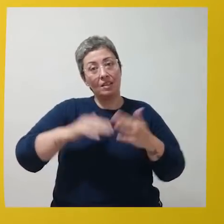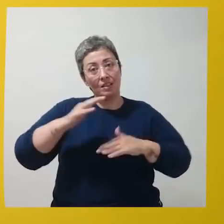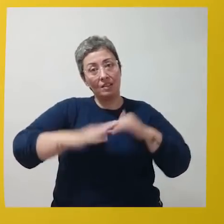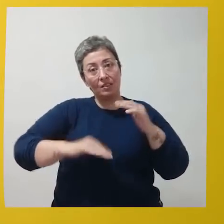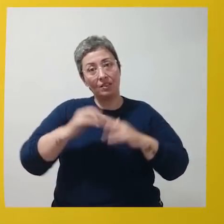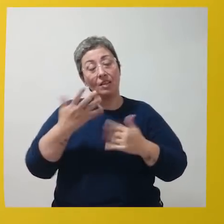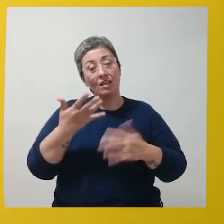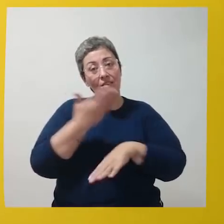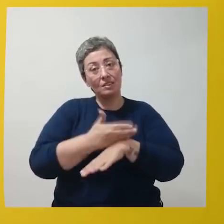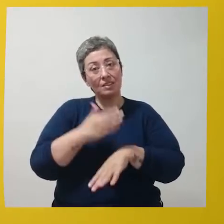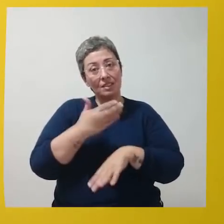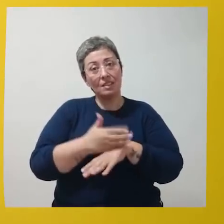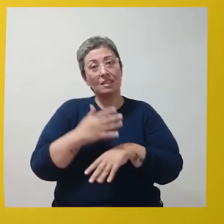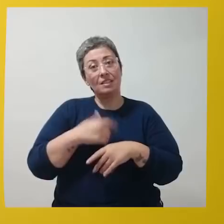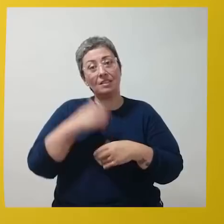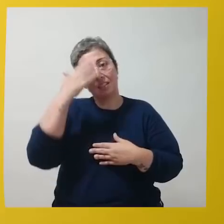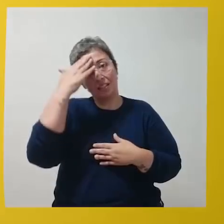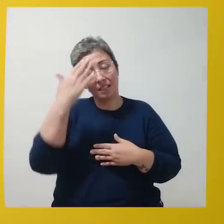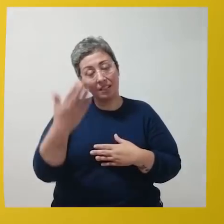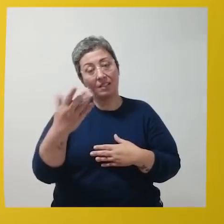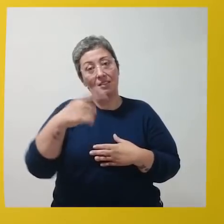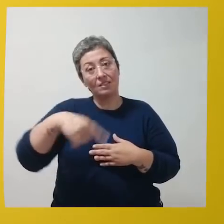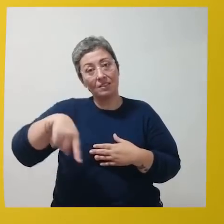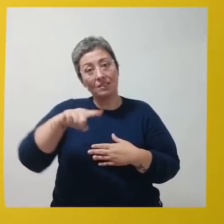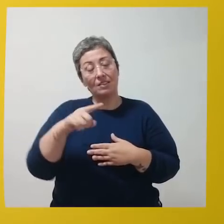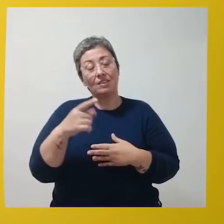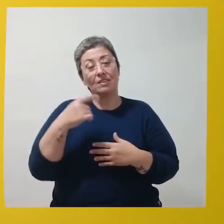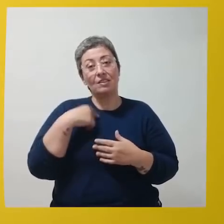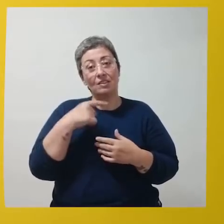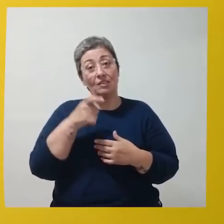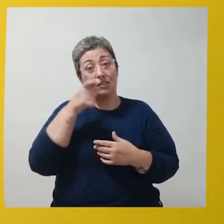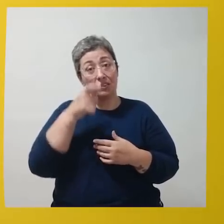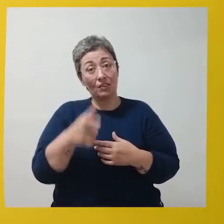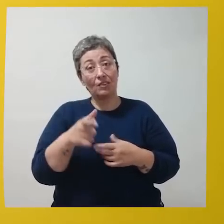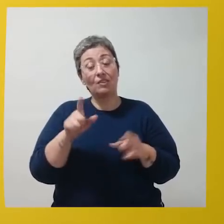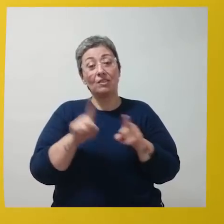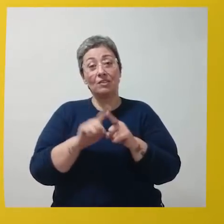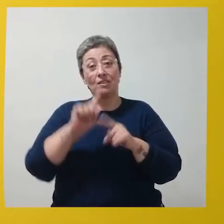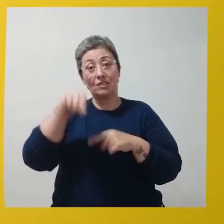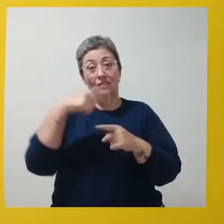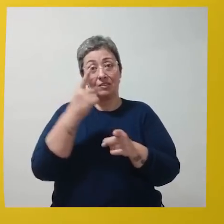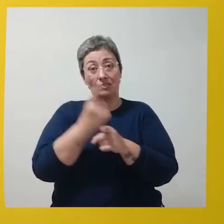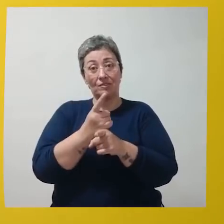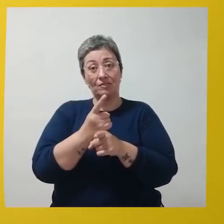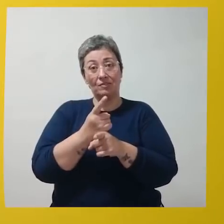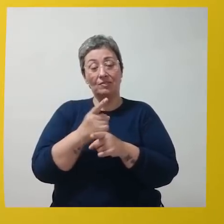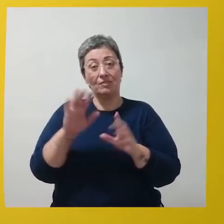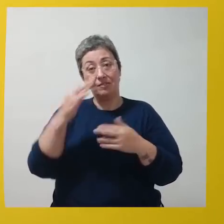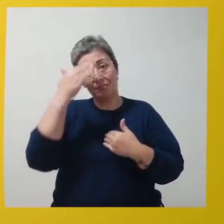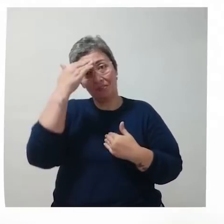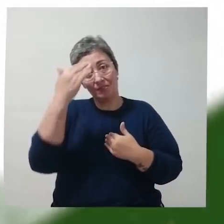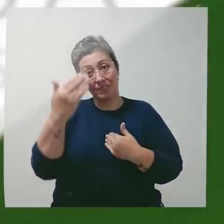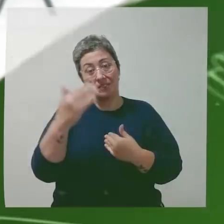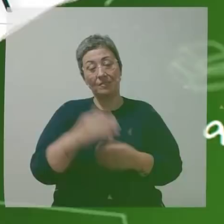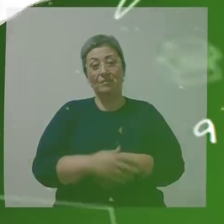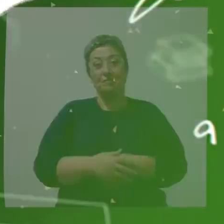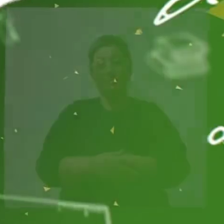vocês realizem e agradeço a você que está me assistindo e até o próximo encontro. Muito